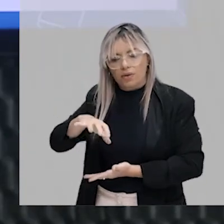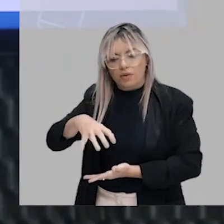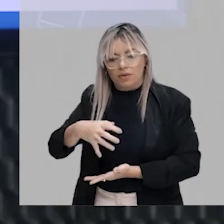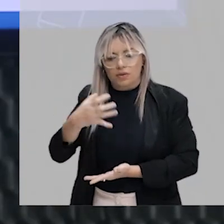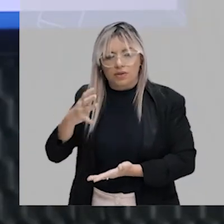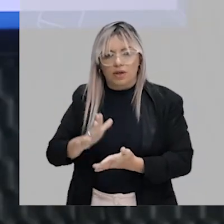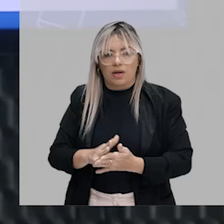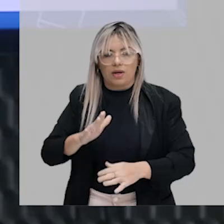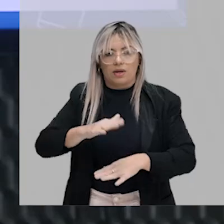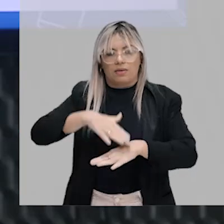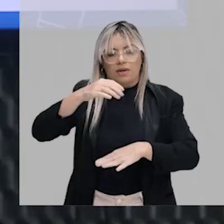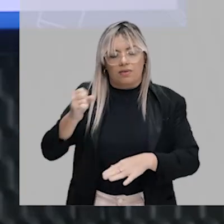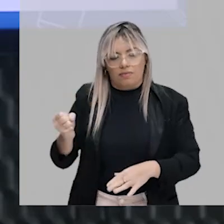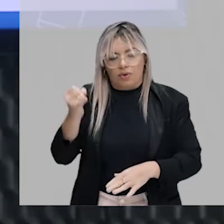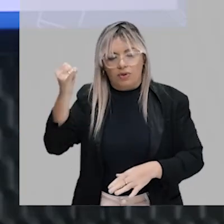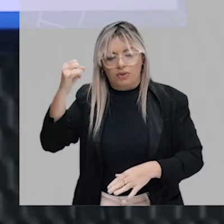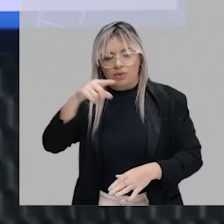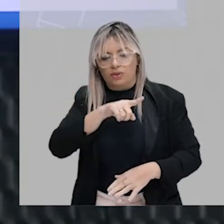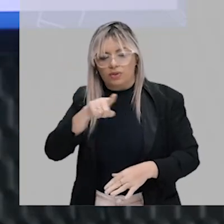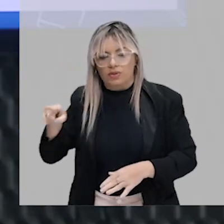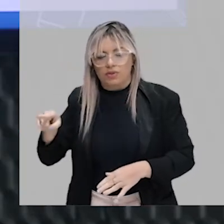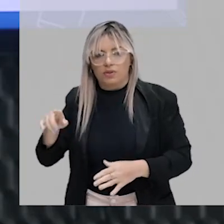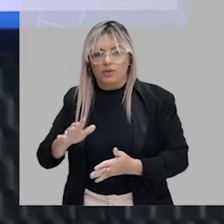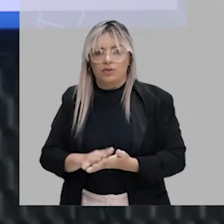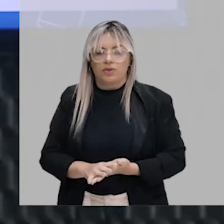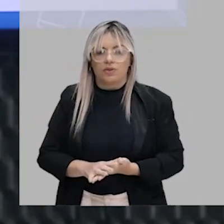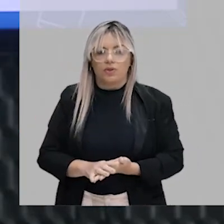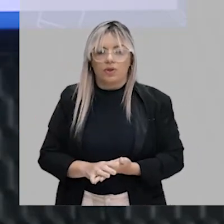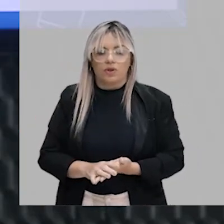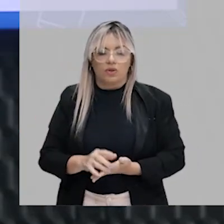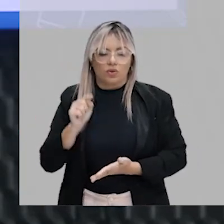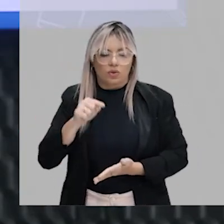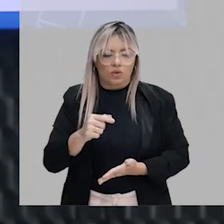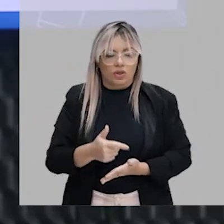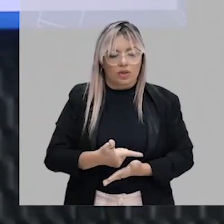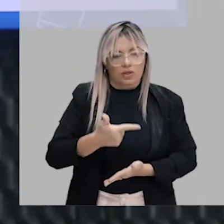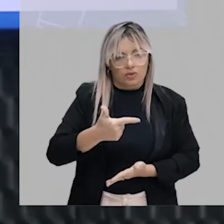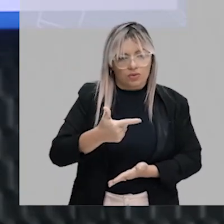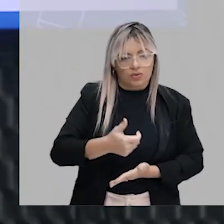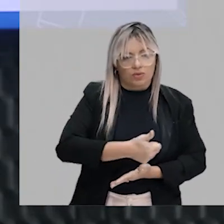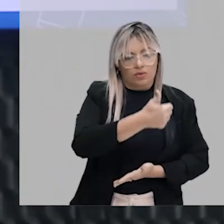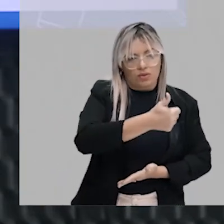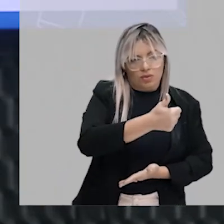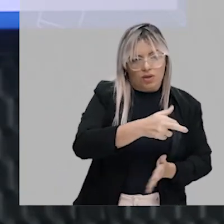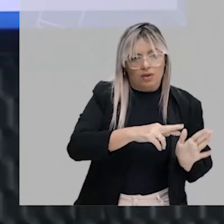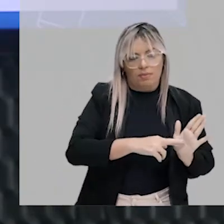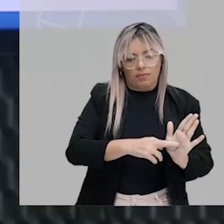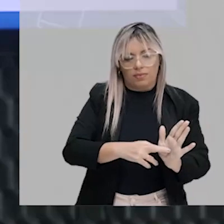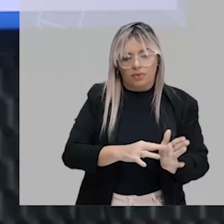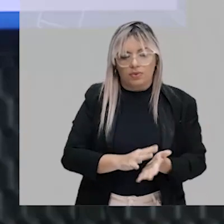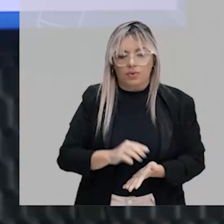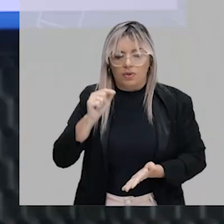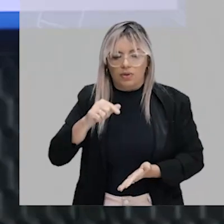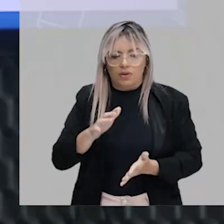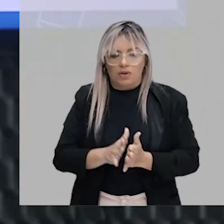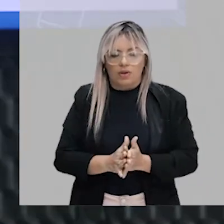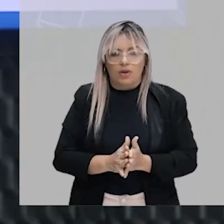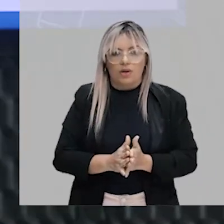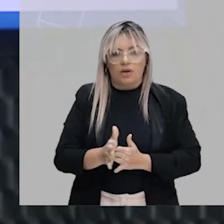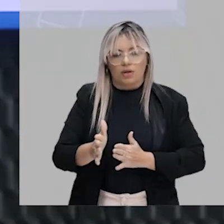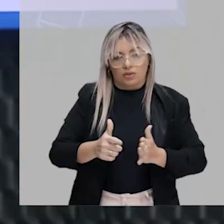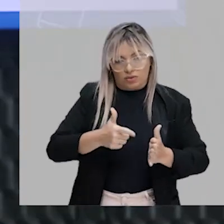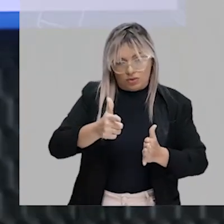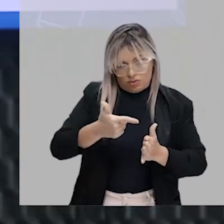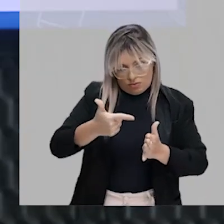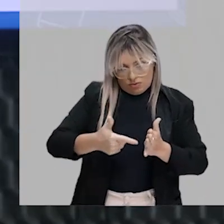mais importante do que o critério que os 2 estágios abaixo representam, que é a argumentação e a